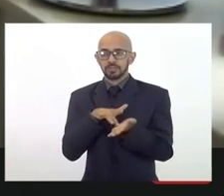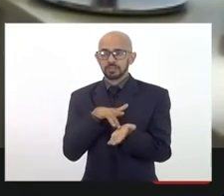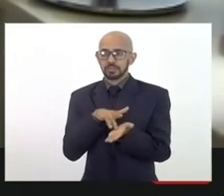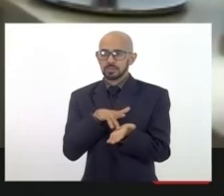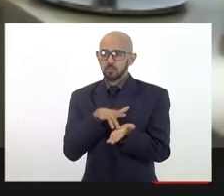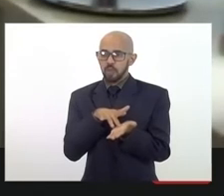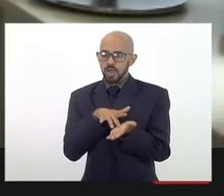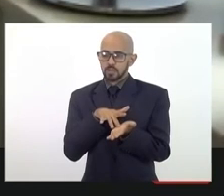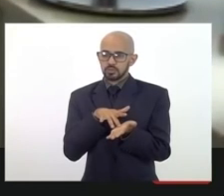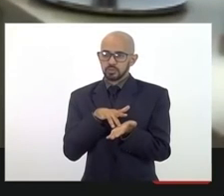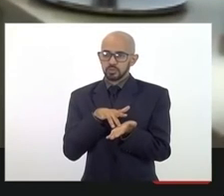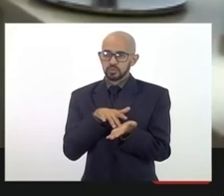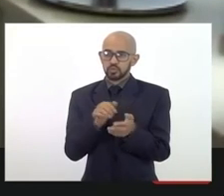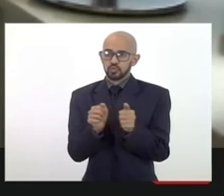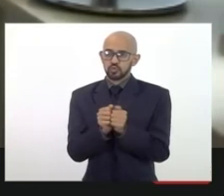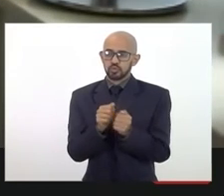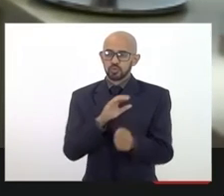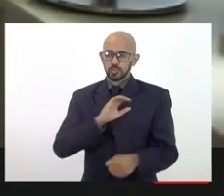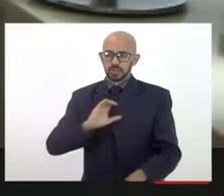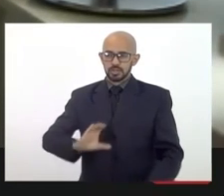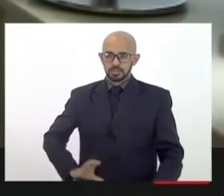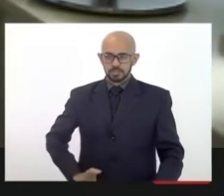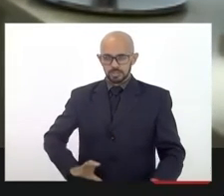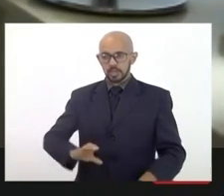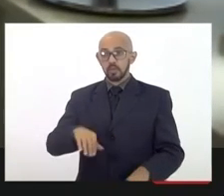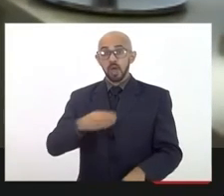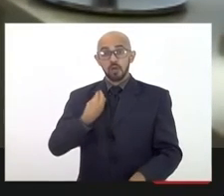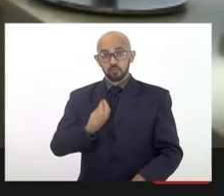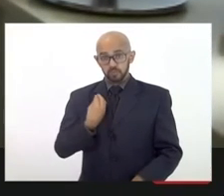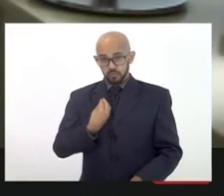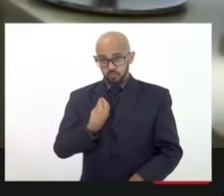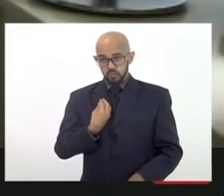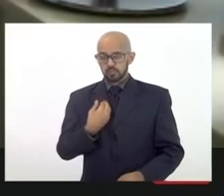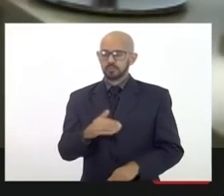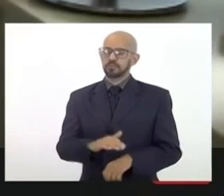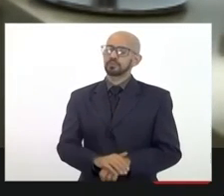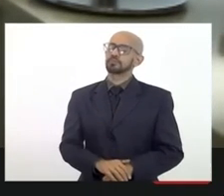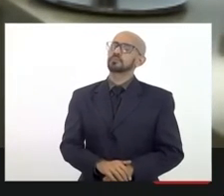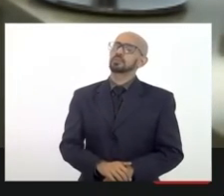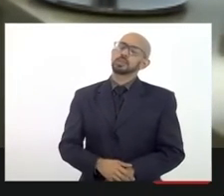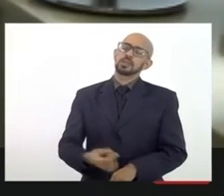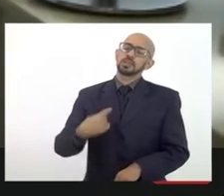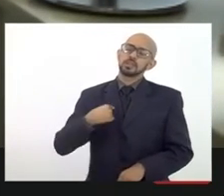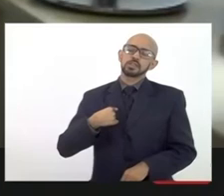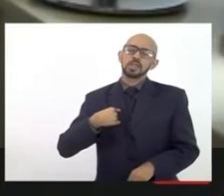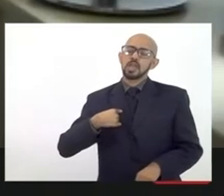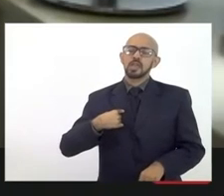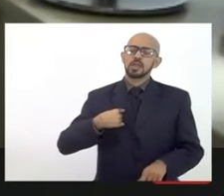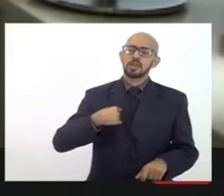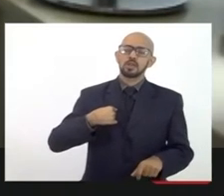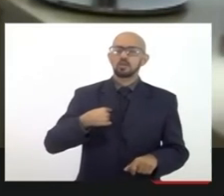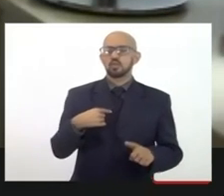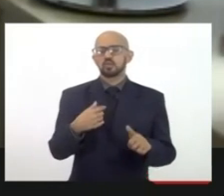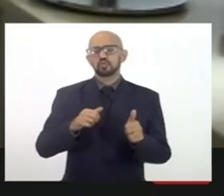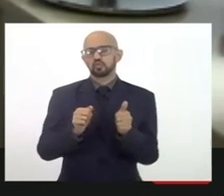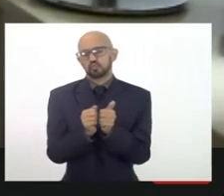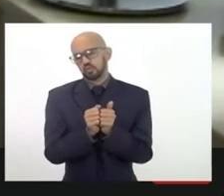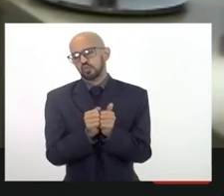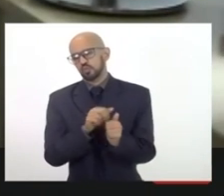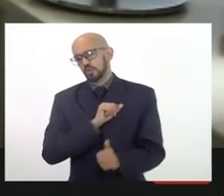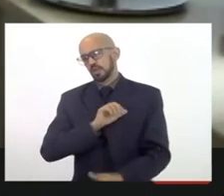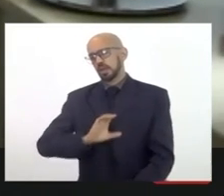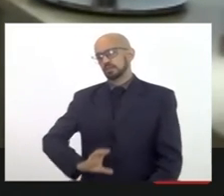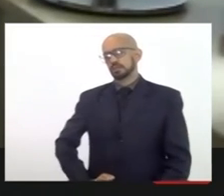simulações junto com o André Siciliano, ao vivo. E uma das simulações que eu fiz,